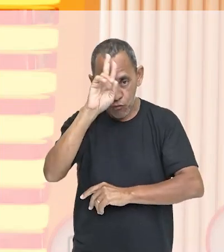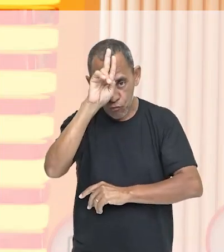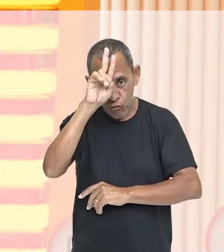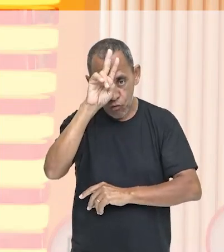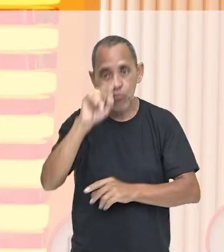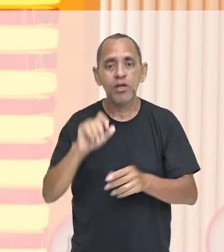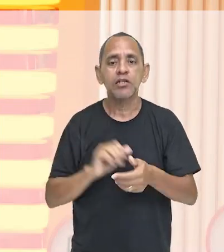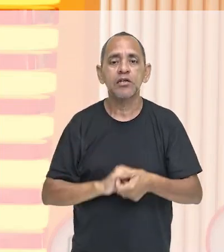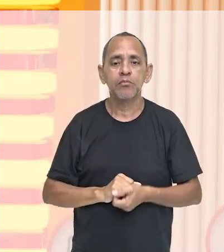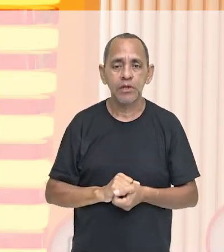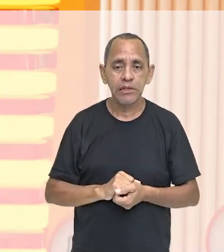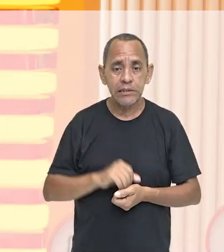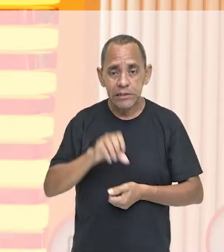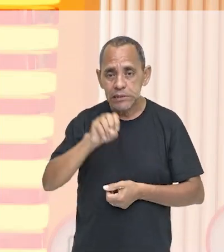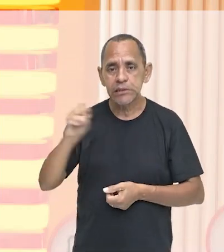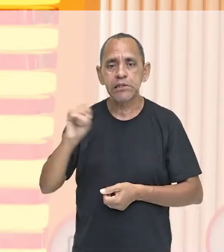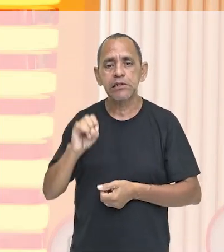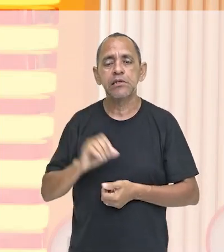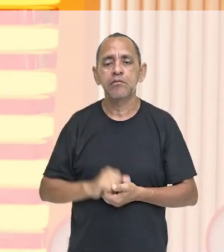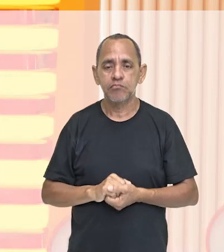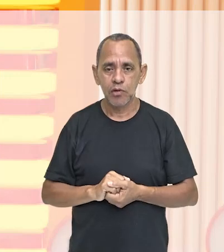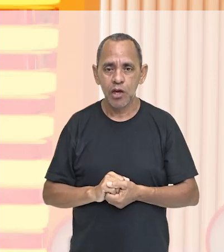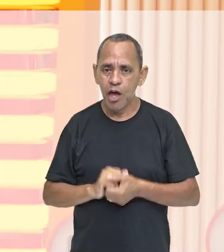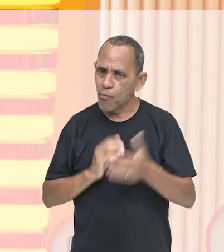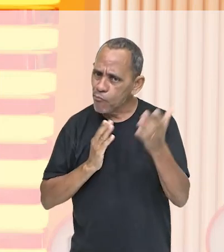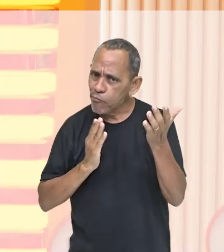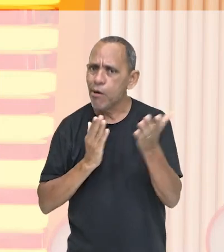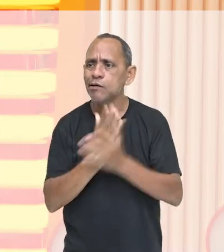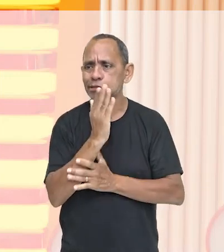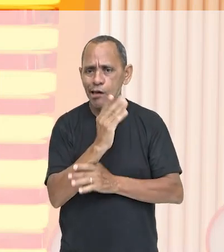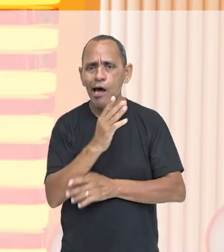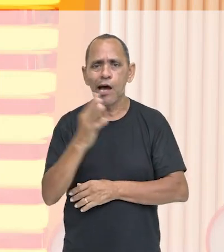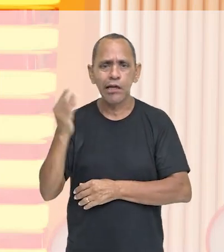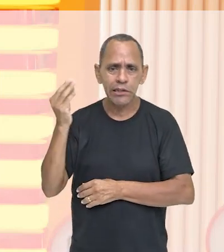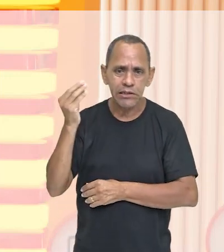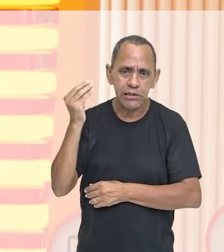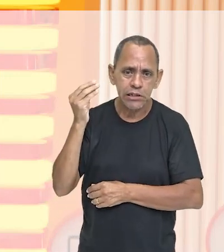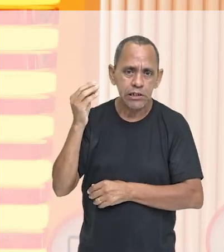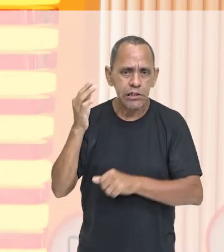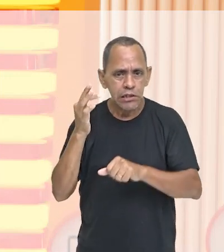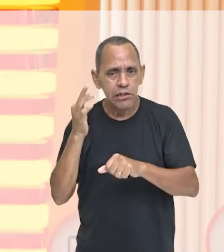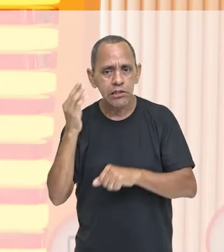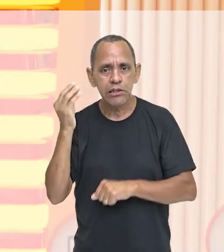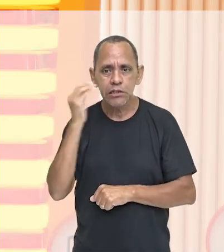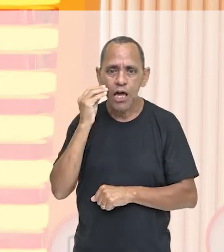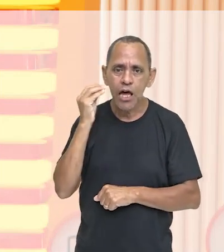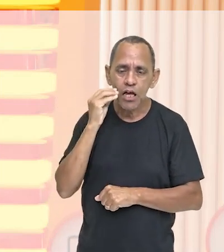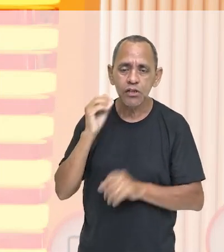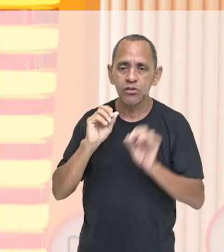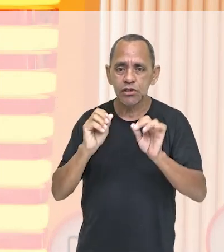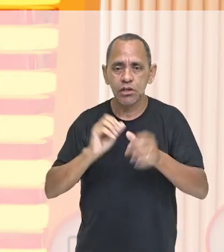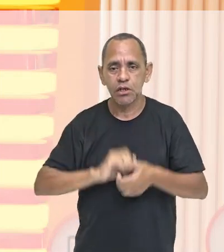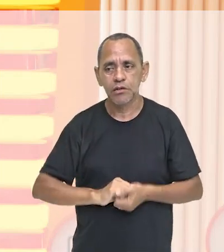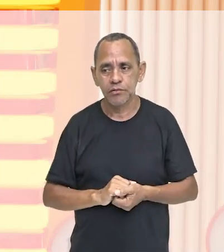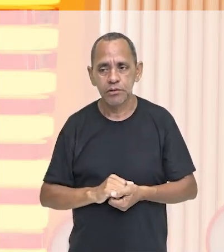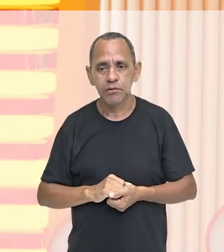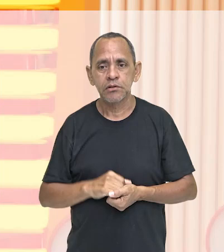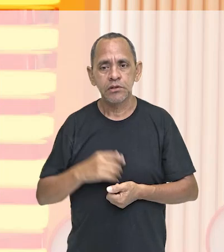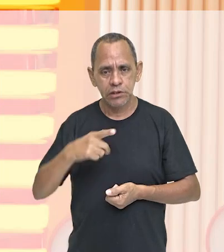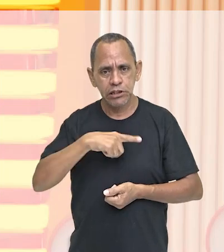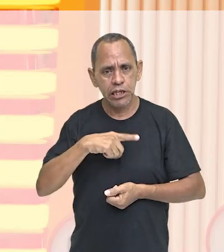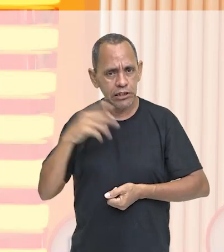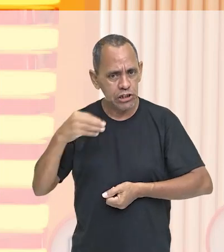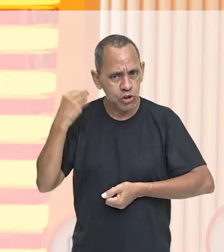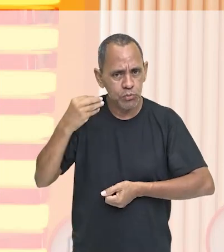sim ele se torna um adulto. Vejam que é um rito de passagem. Ele passa de uma fase